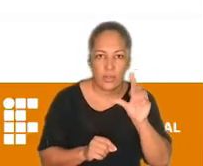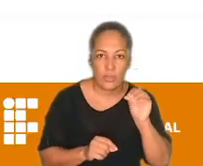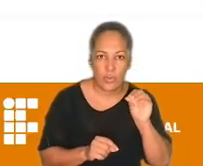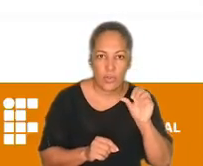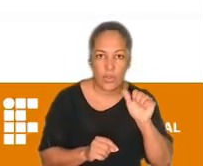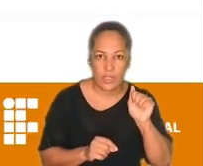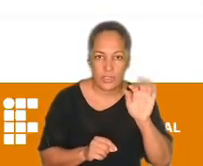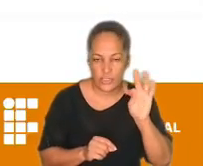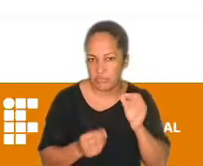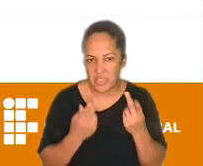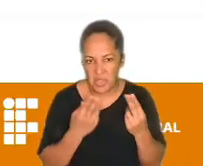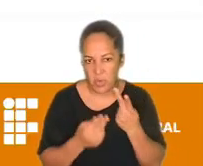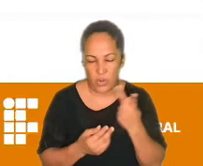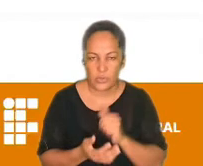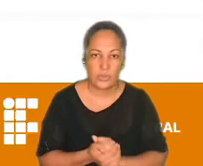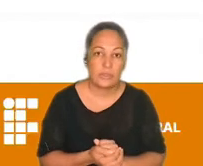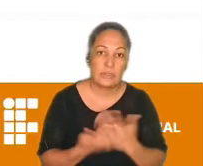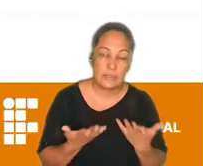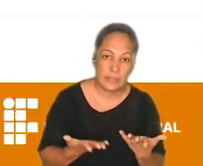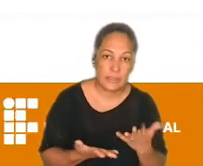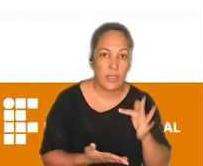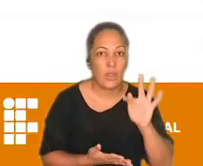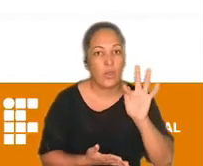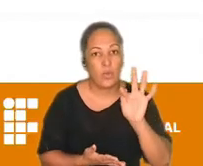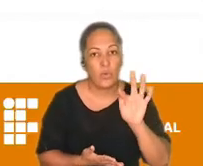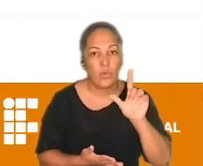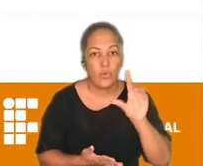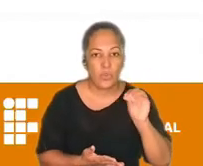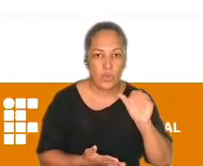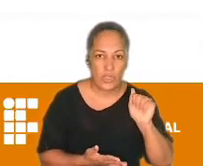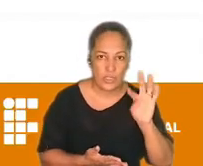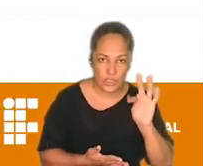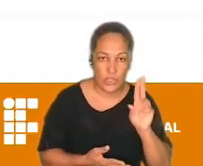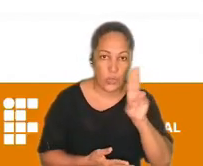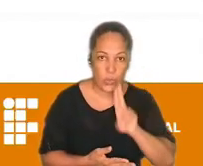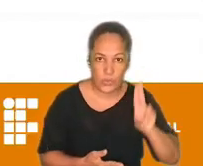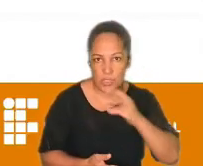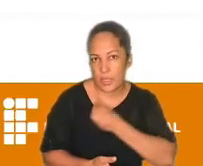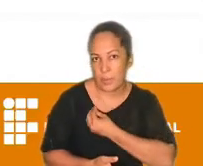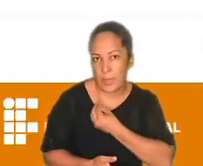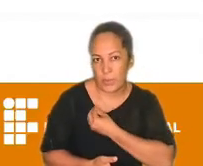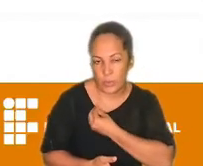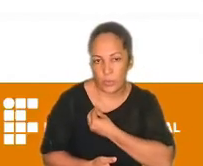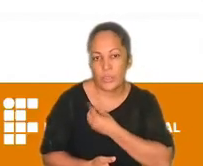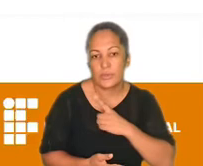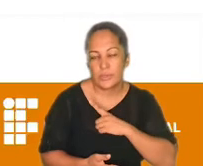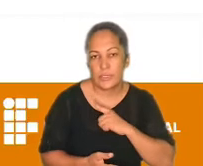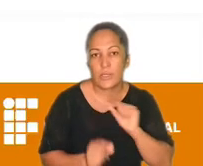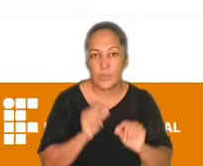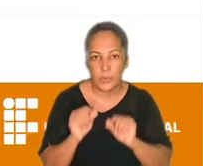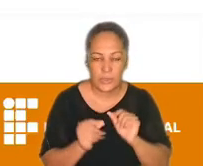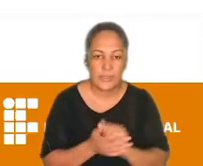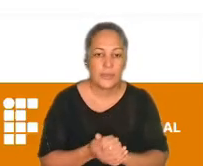coisa. Então, os tipos float ou double são usados para números fracionados, ou seja, que